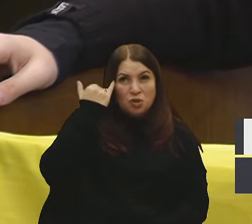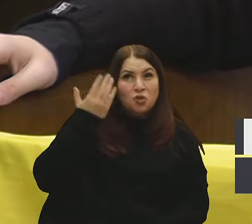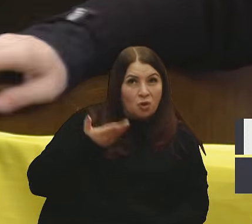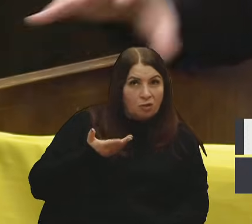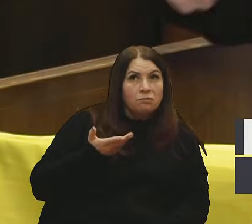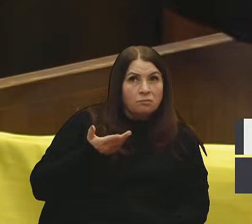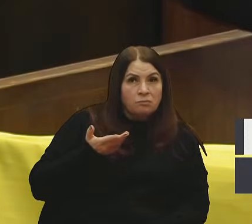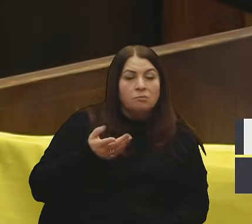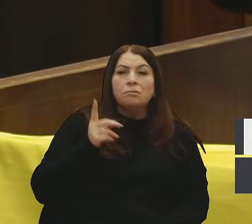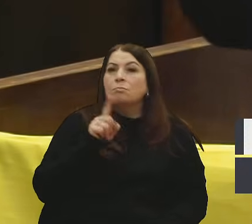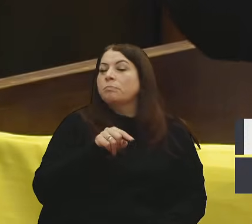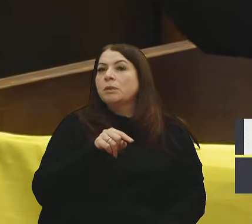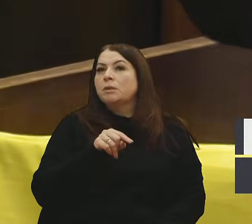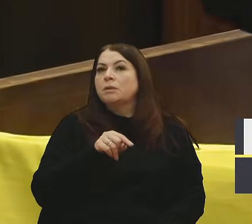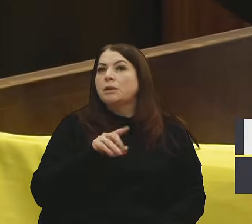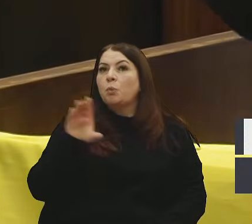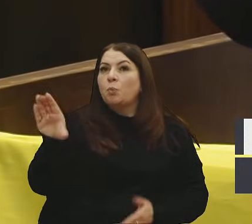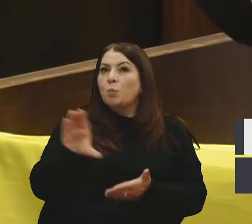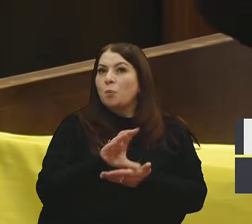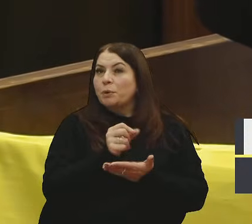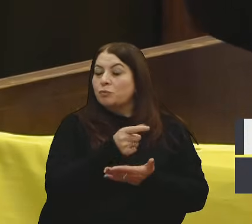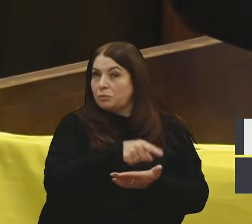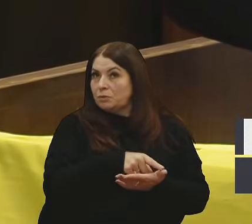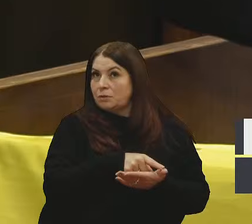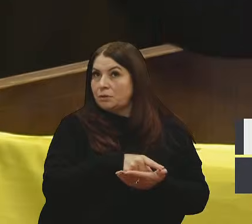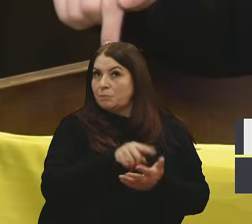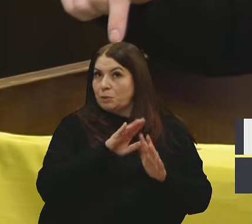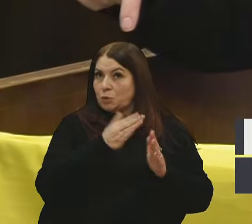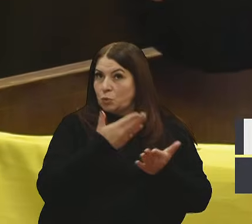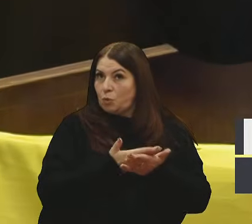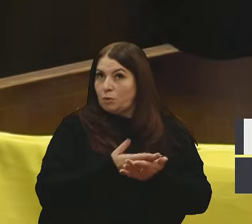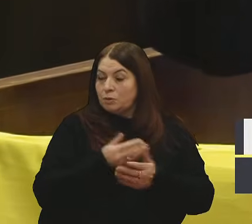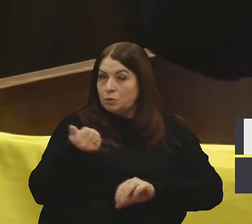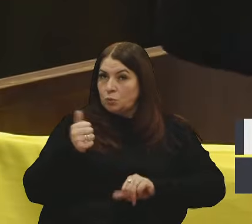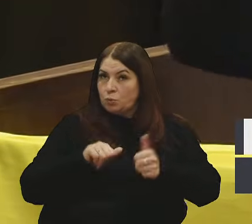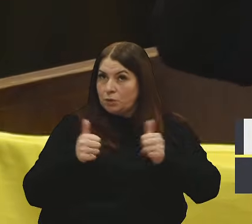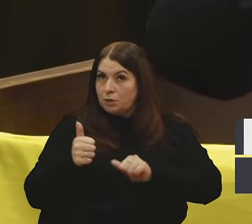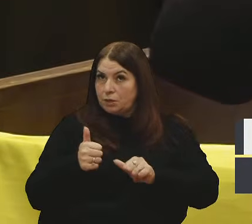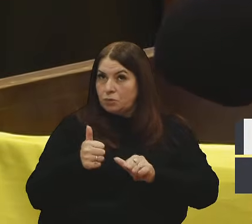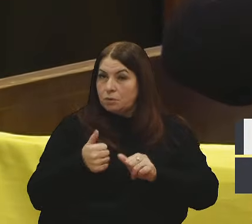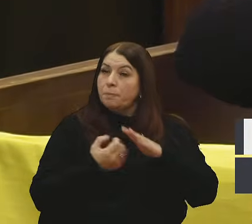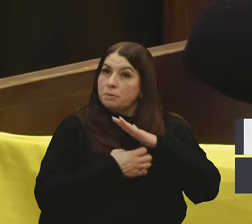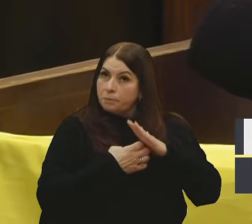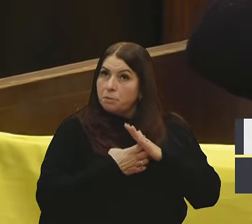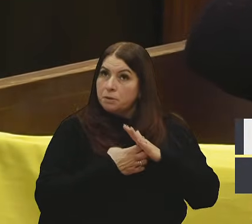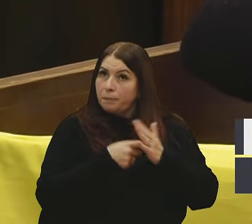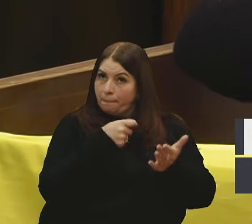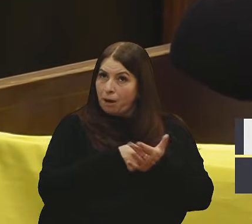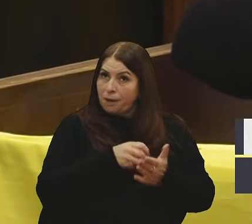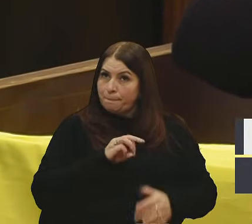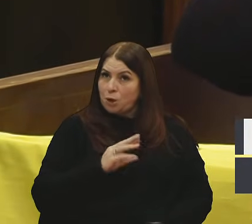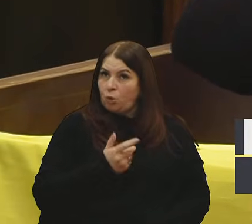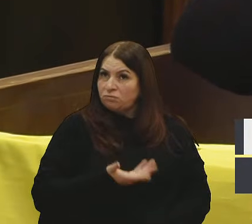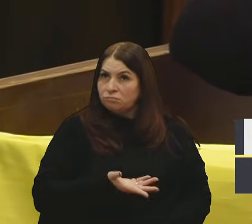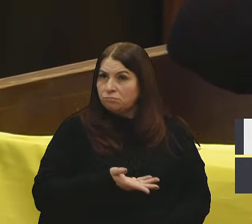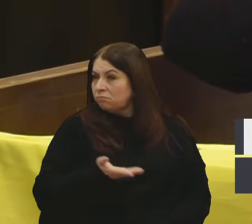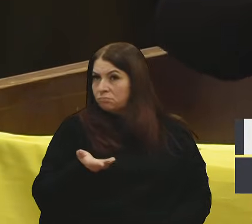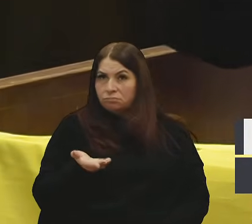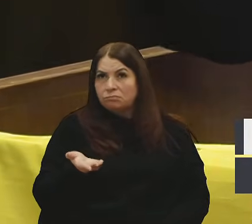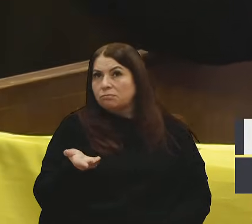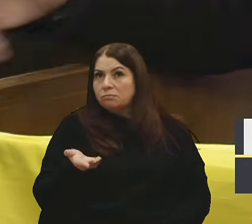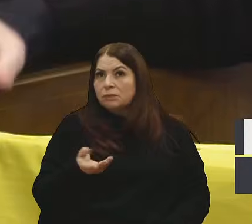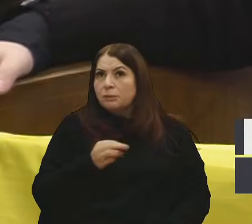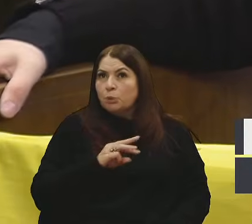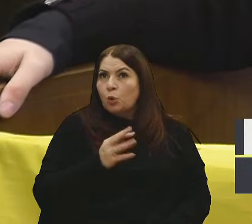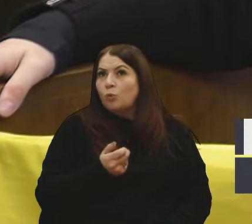Porque não repassam o valor que deveriam para que a escola seja de qualidade, mas para as empresas vão pagar milhões.